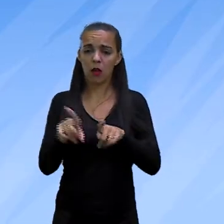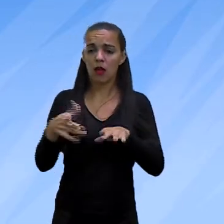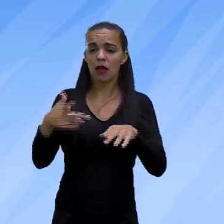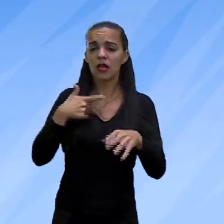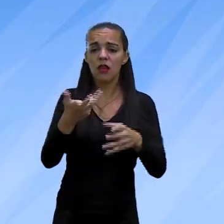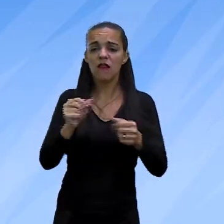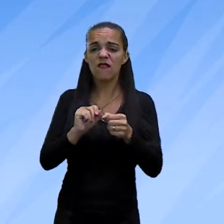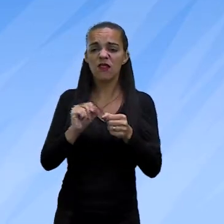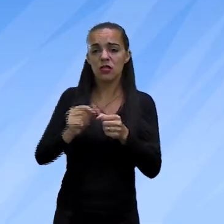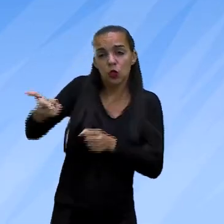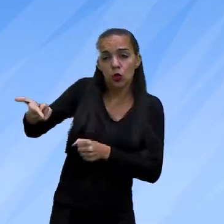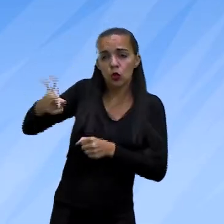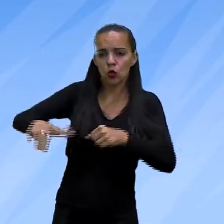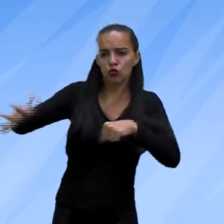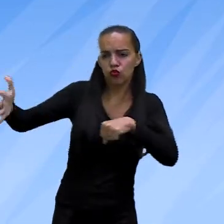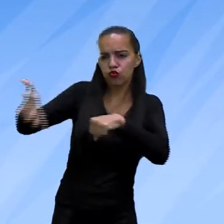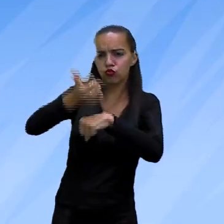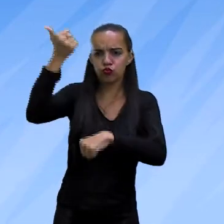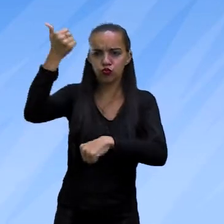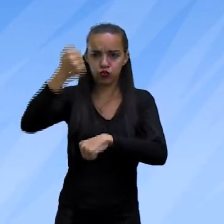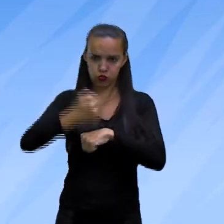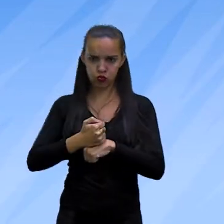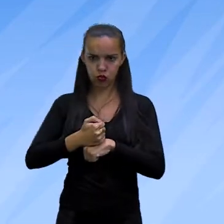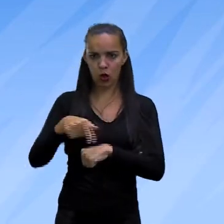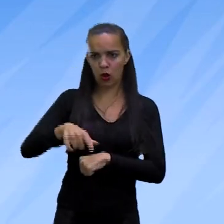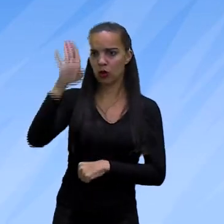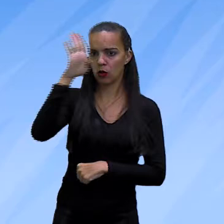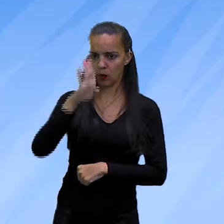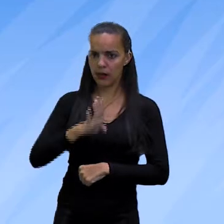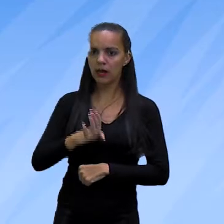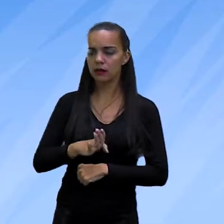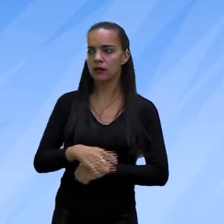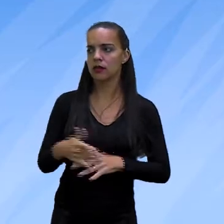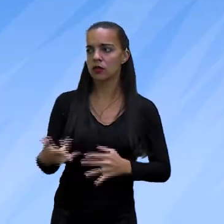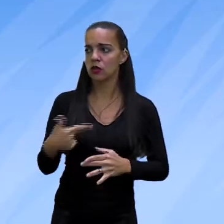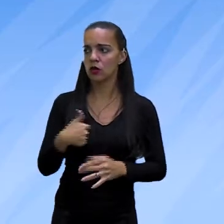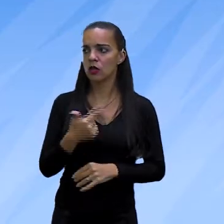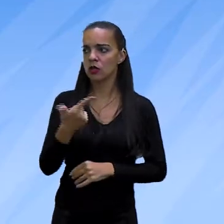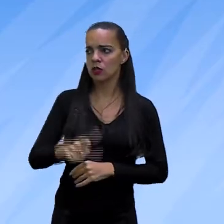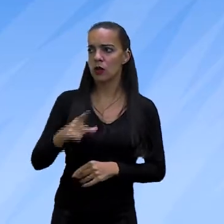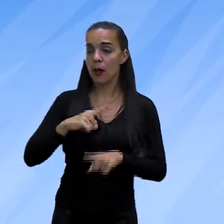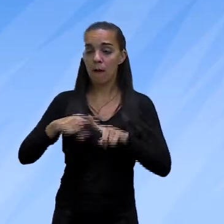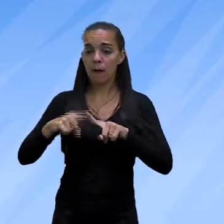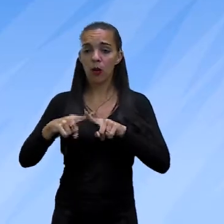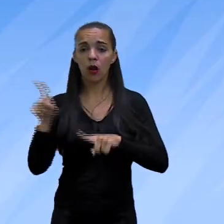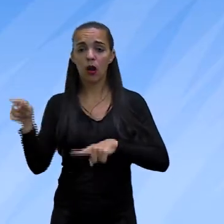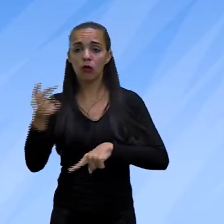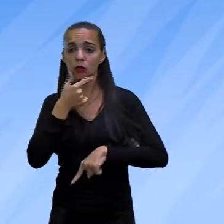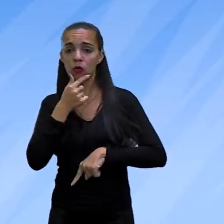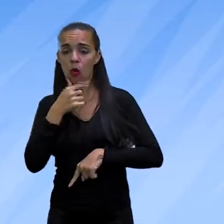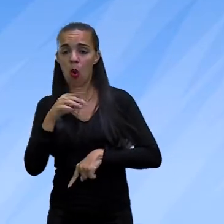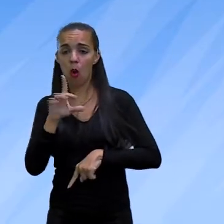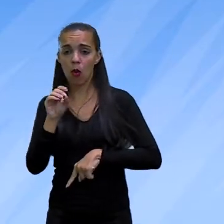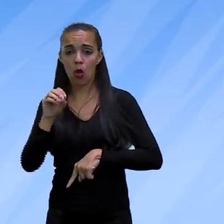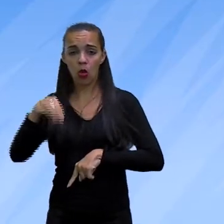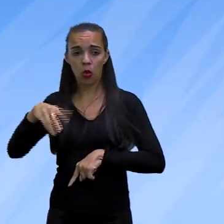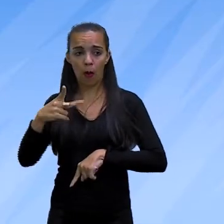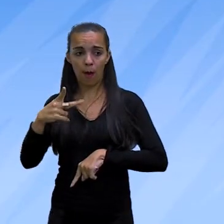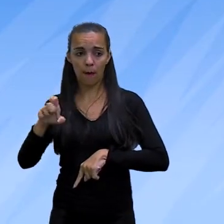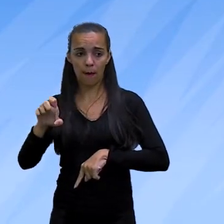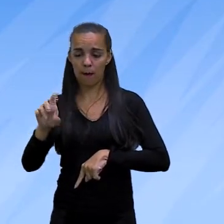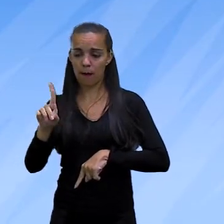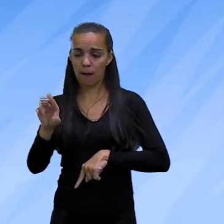Brasil. Dessa forma, Dom João VI foi para Portugal, deixando Dom Pedro de Alcântara, seu filho, como